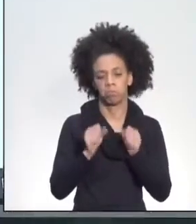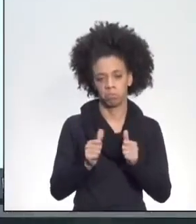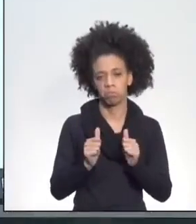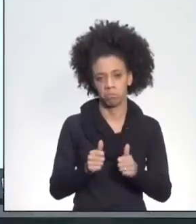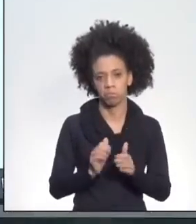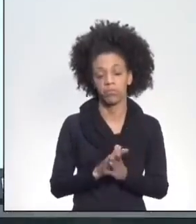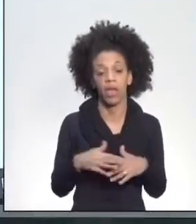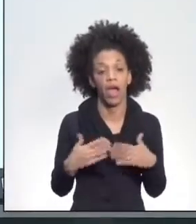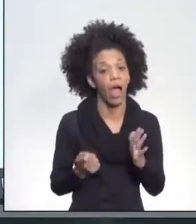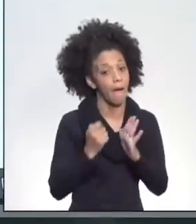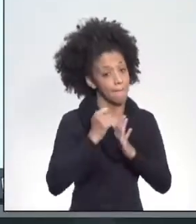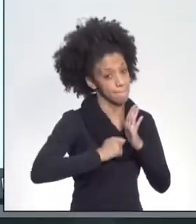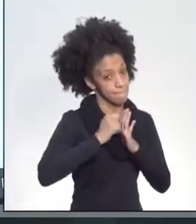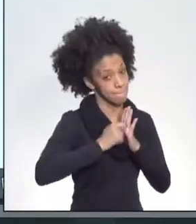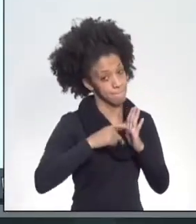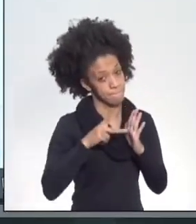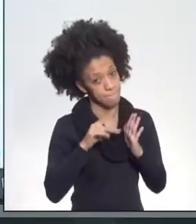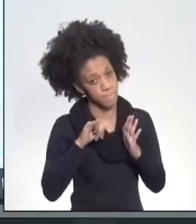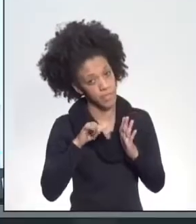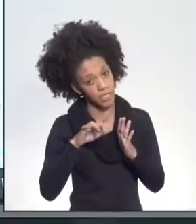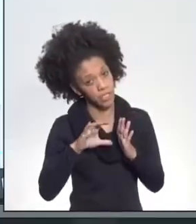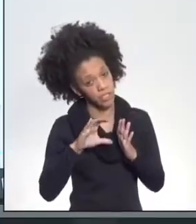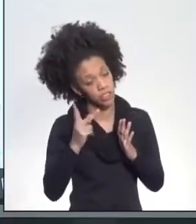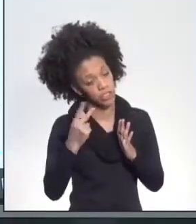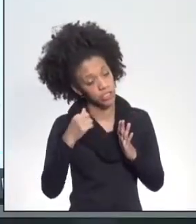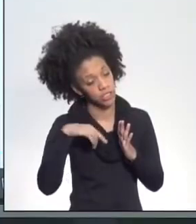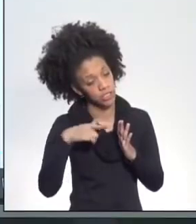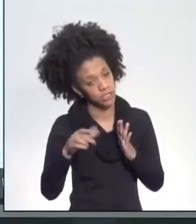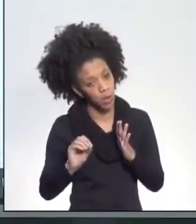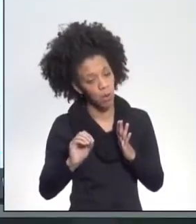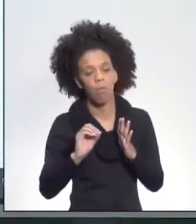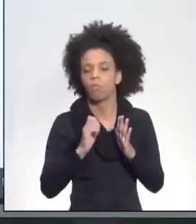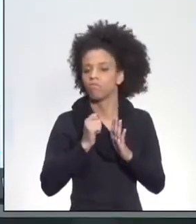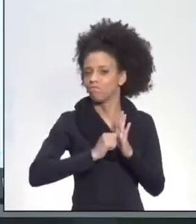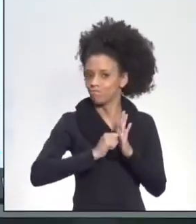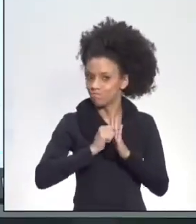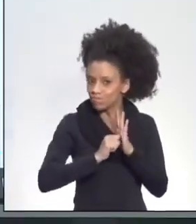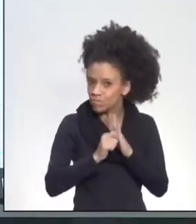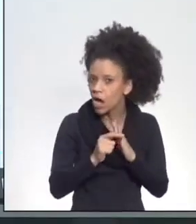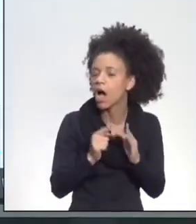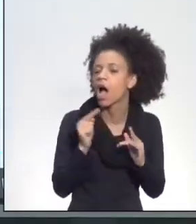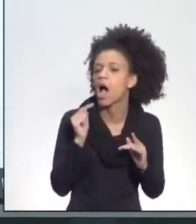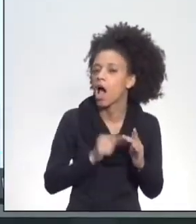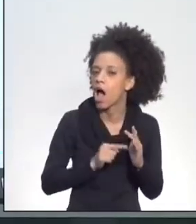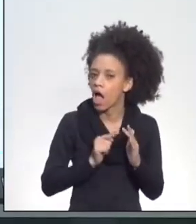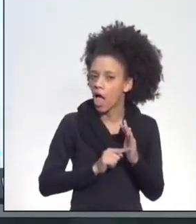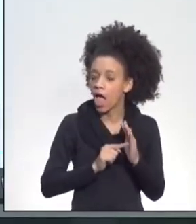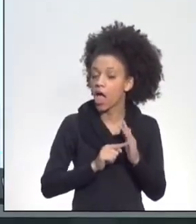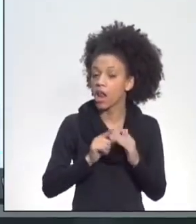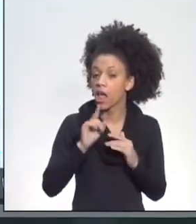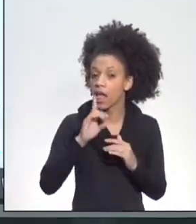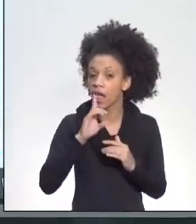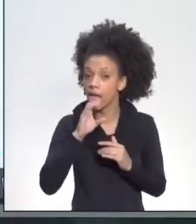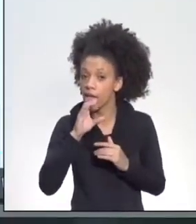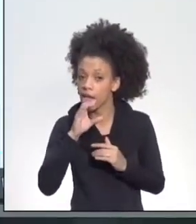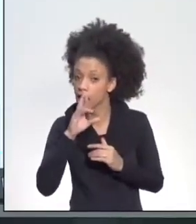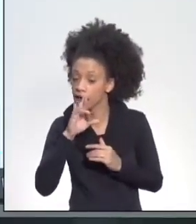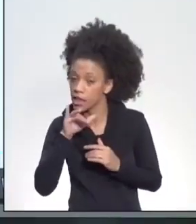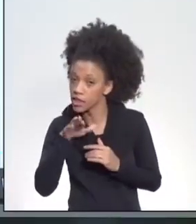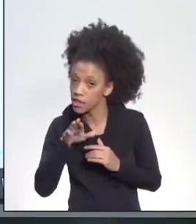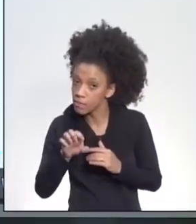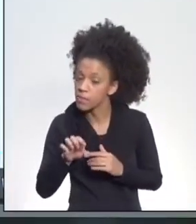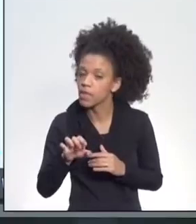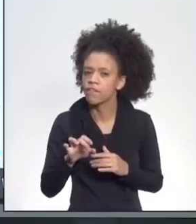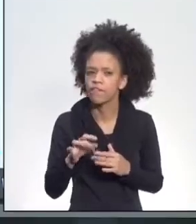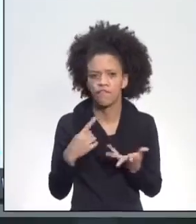A pichação, não, tá? A pichação, inclusive, ela é passível a um crime de vandalismo, passível às penas da lei, né? E muitas pessoas